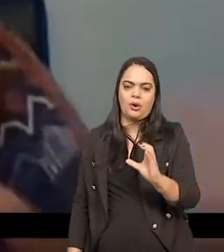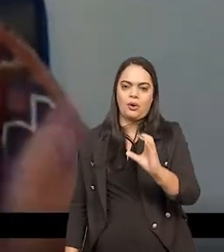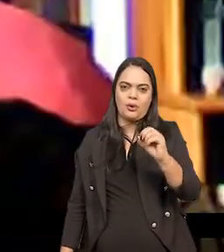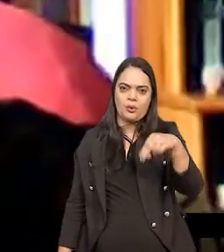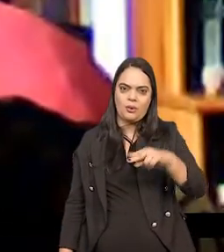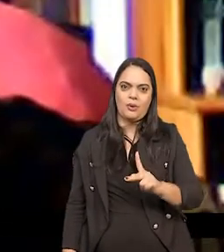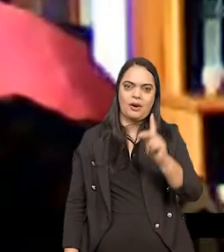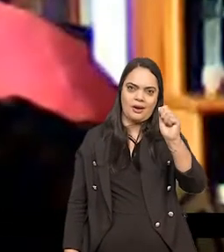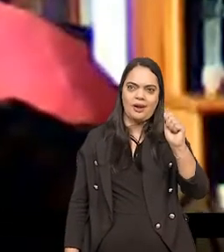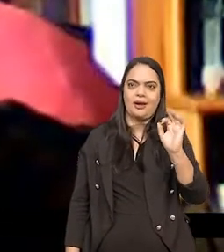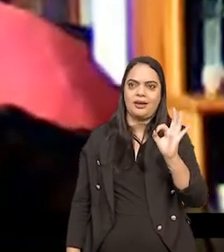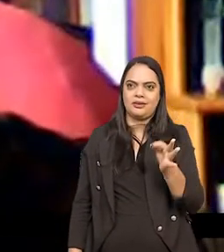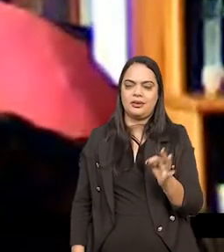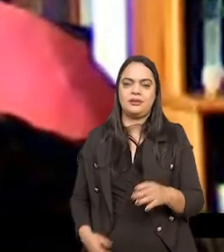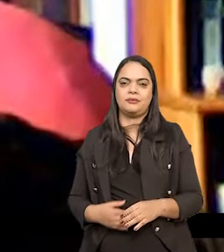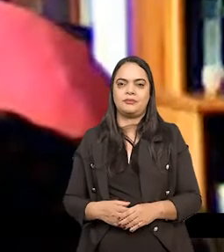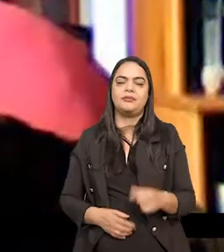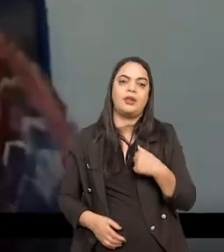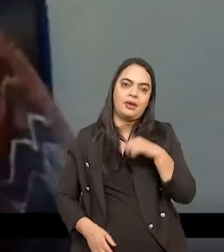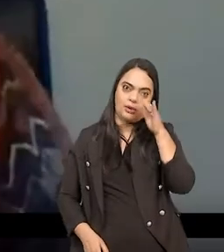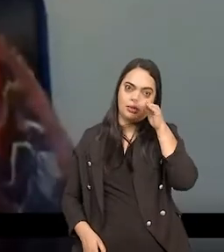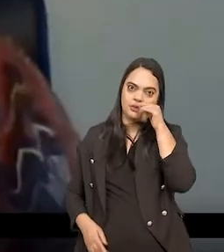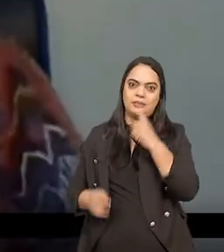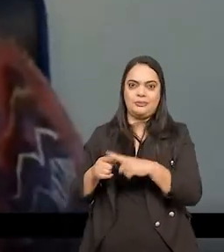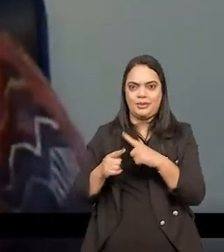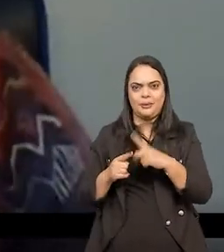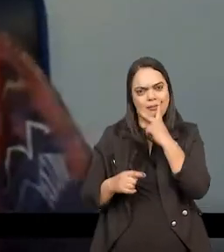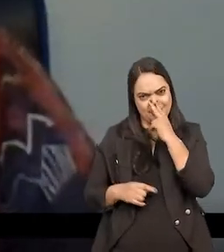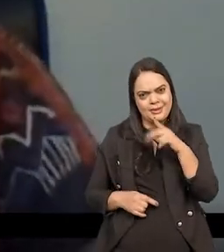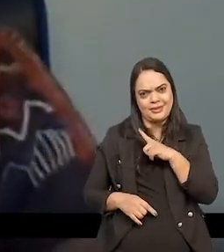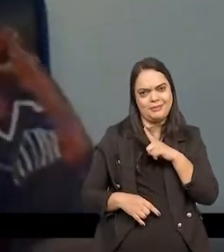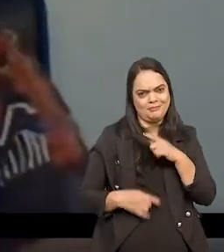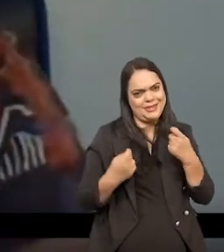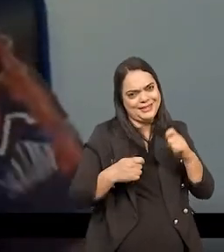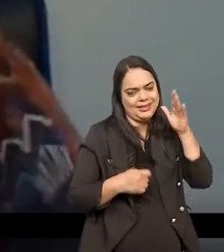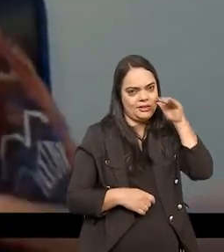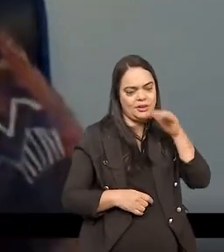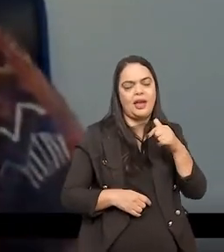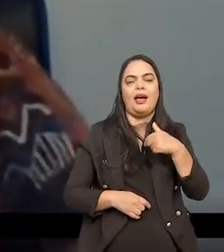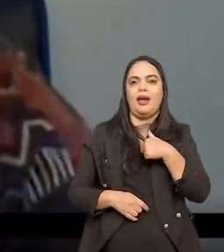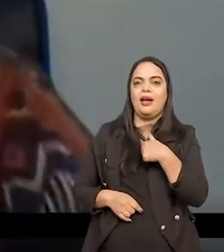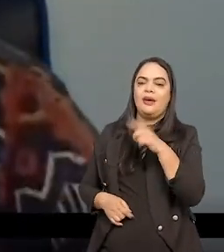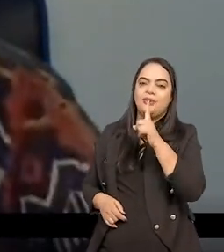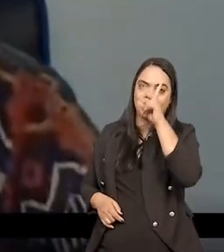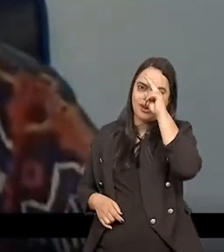estou assistindo, porque eu acho que tem que assistir, né? Sim, sim. É que eu não lembrava quem tinha realmente falado.